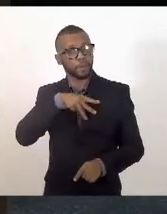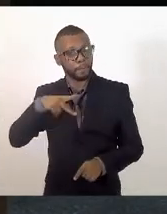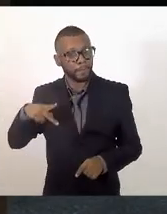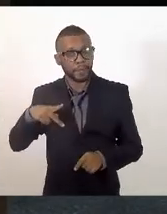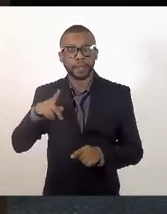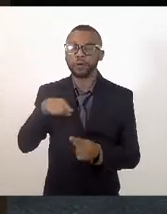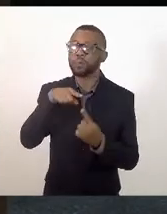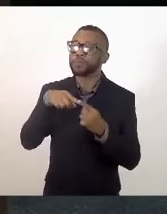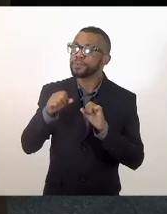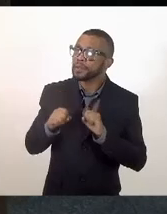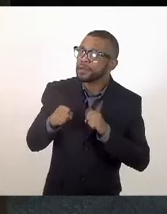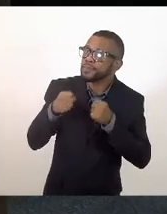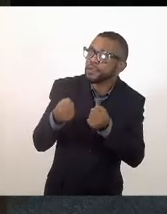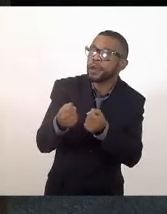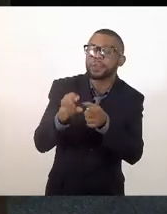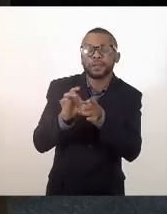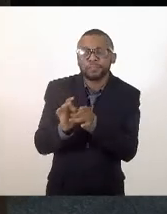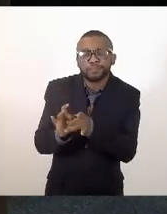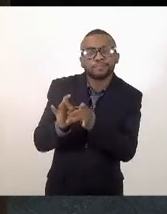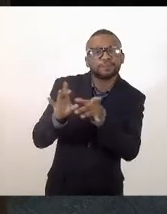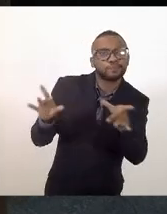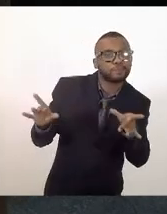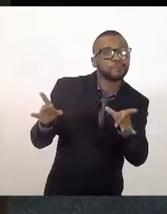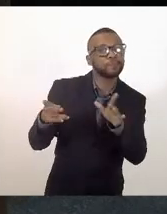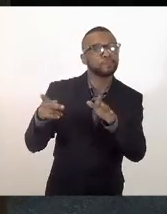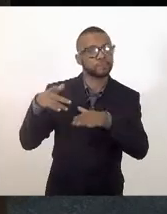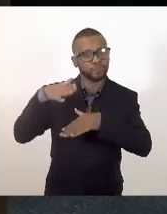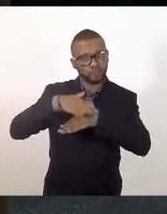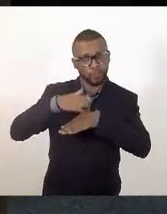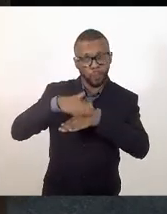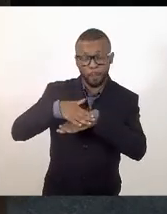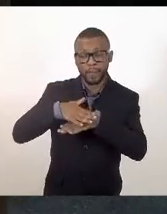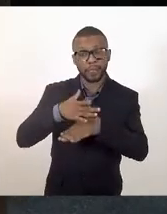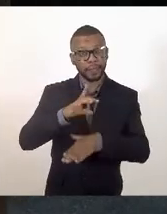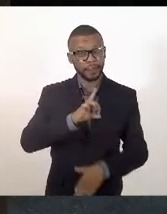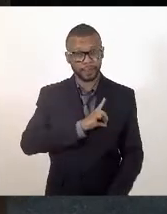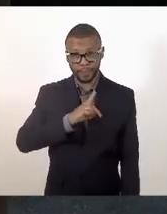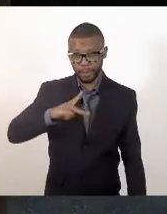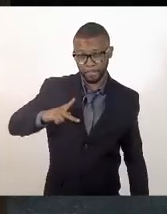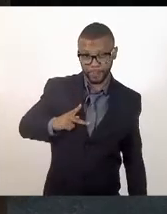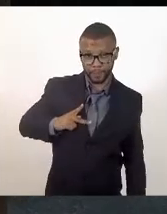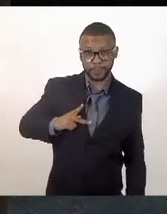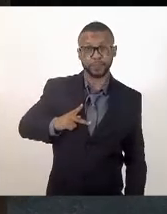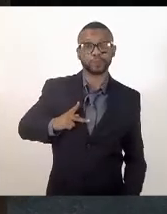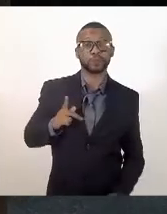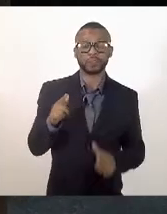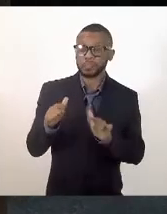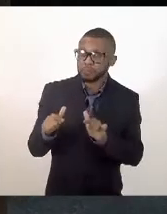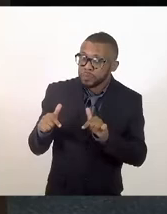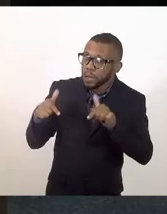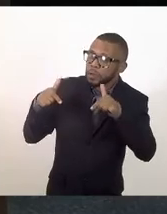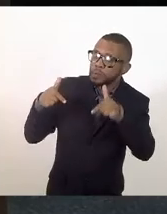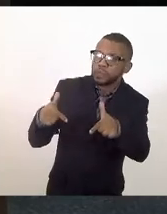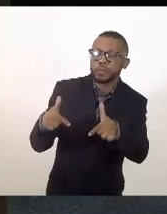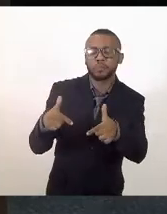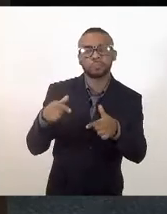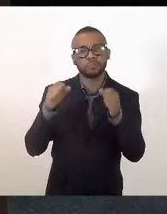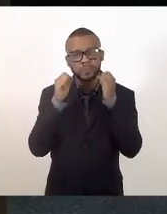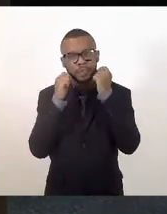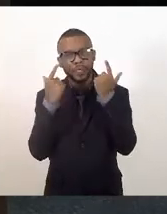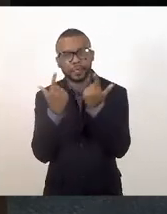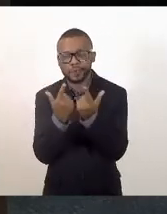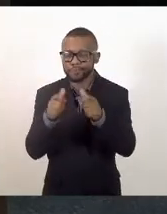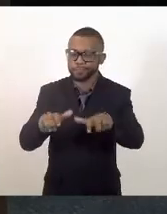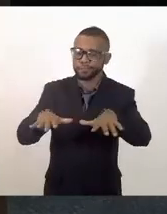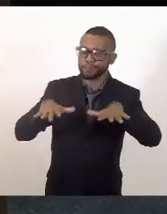defesa concedida e feita pela Defensoria Pública e na atuação desse Parlamento. E, sem dúvida